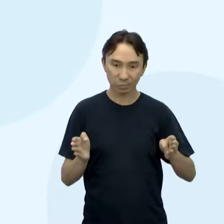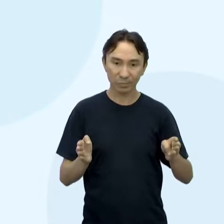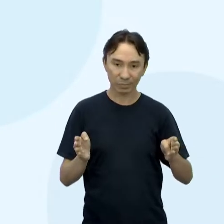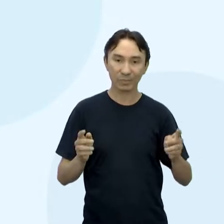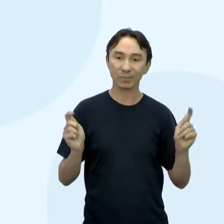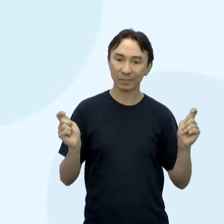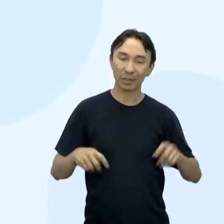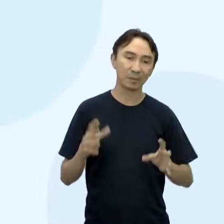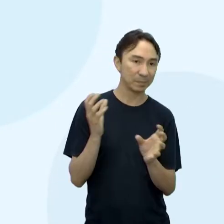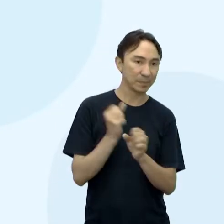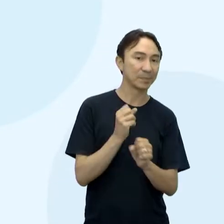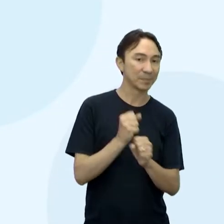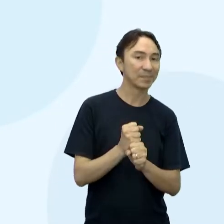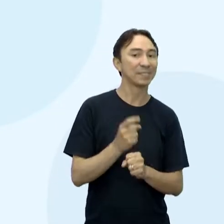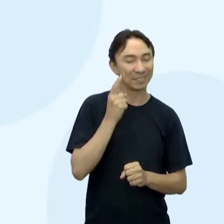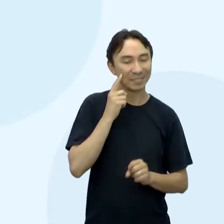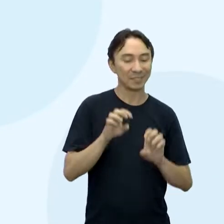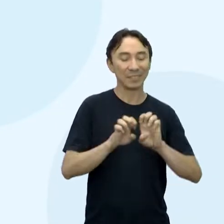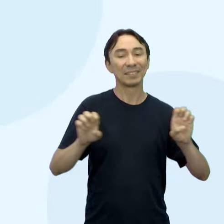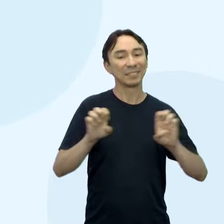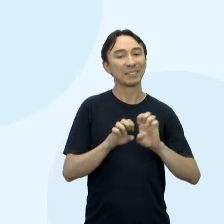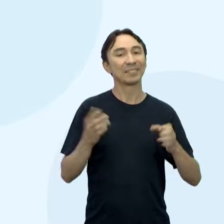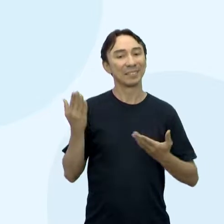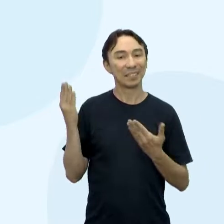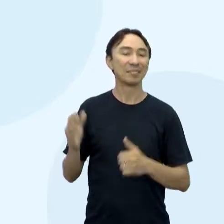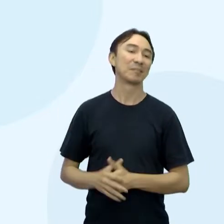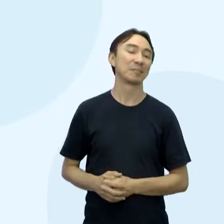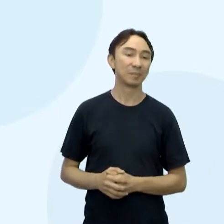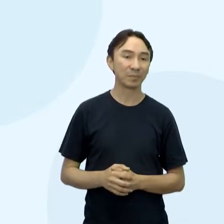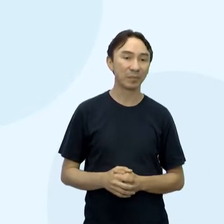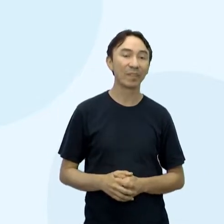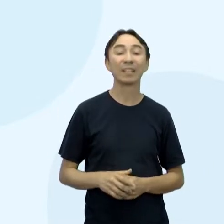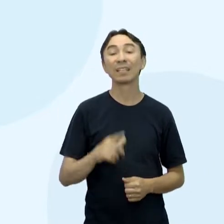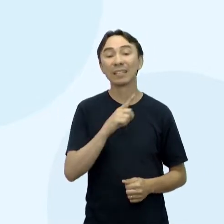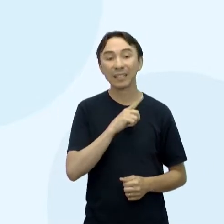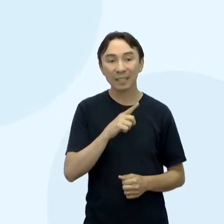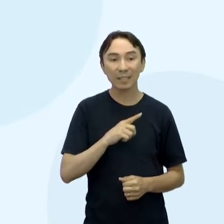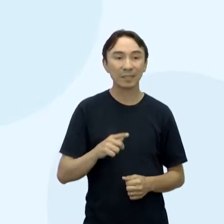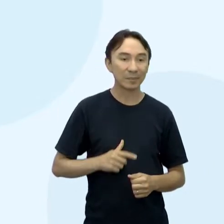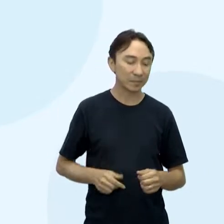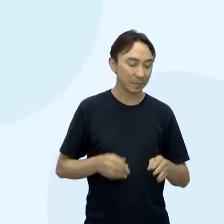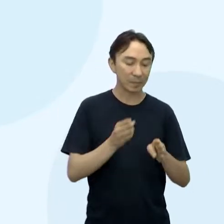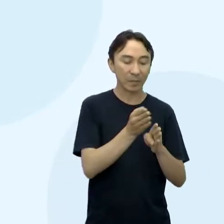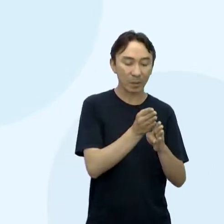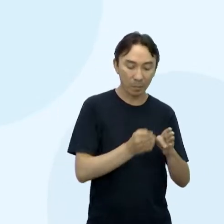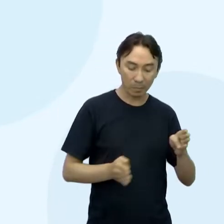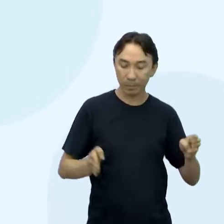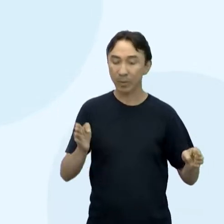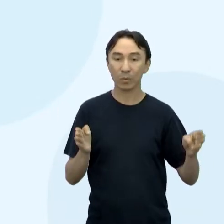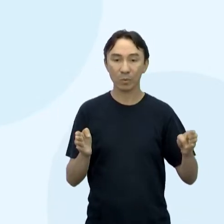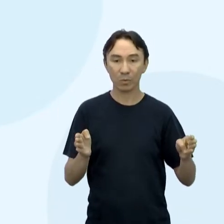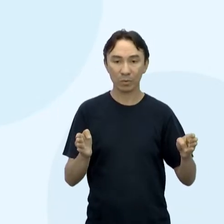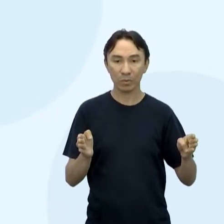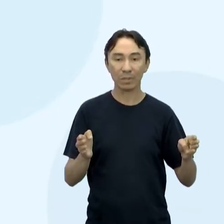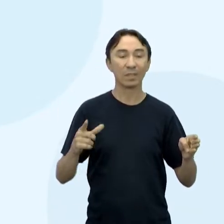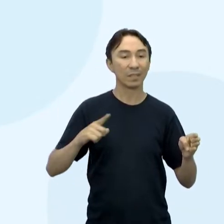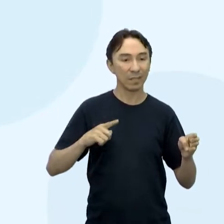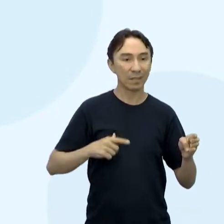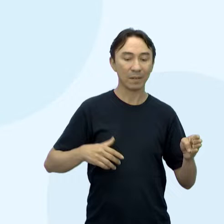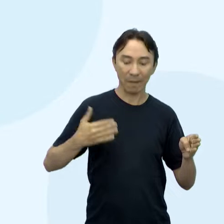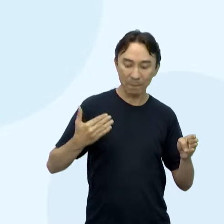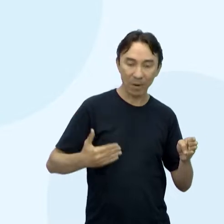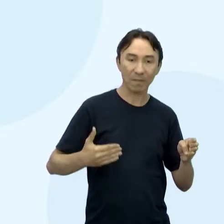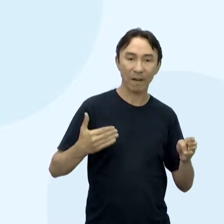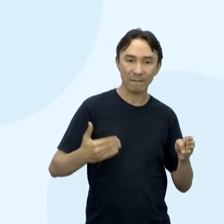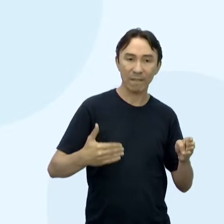mais? Quando a gente fala de período, eu falo também de frequência. E frequência e período tem a ver com descrição de